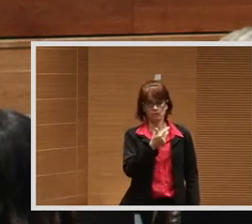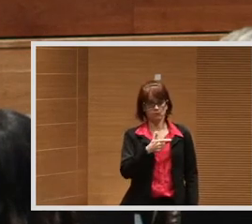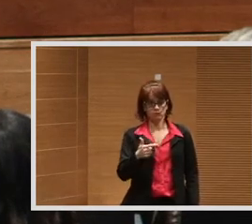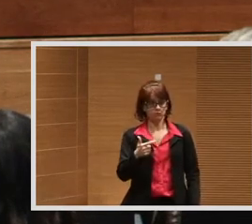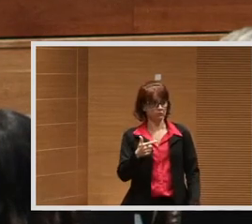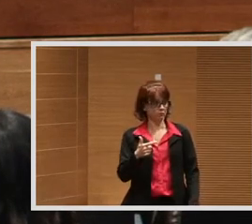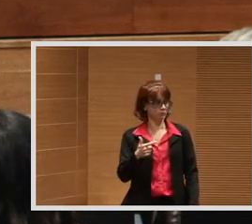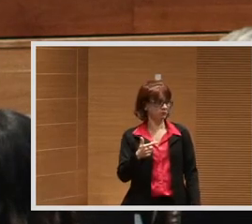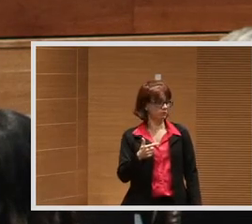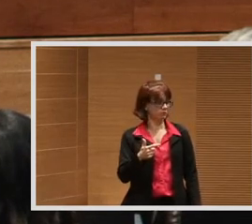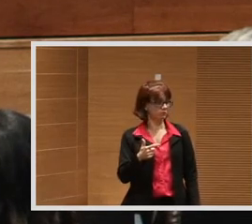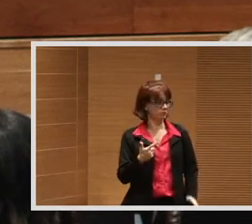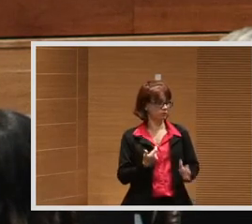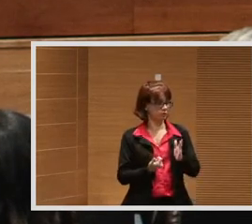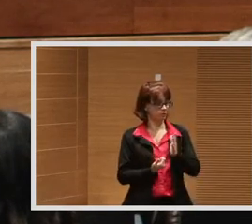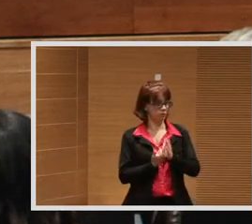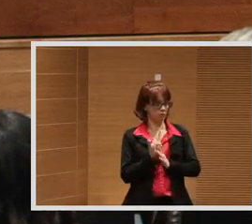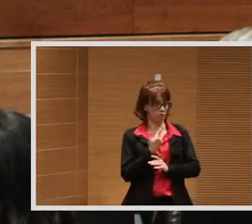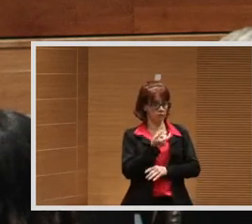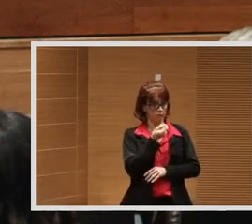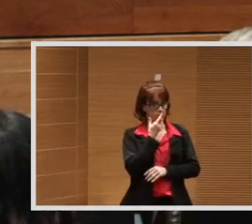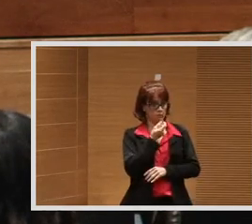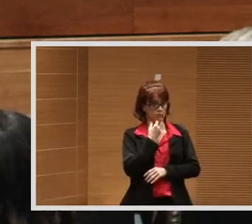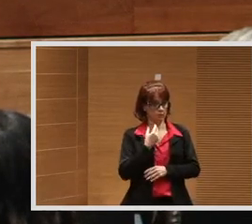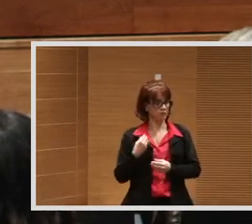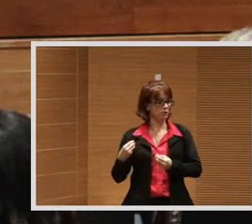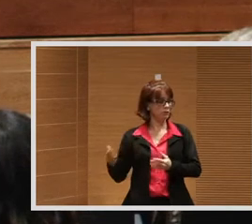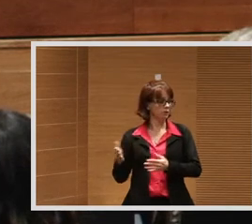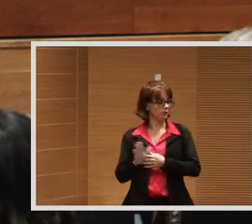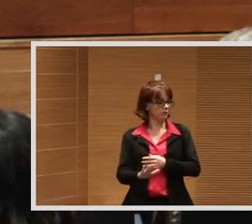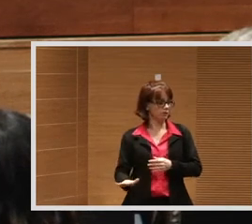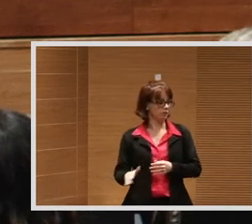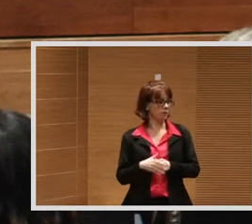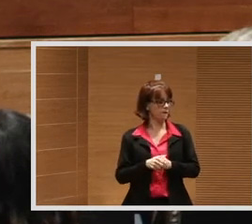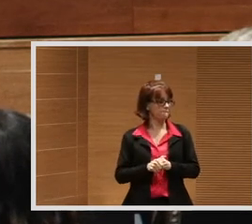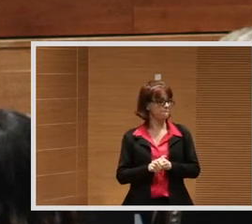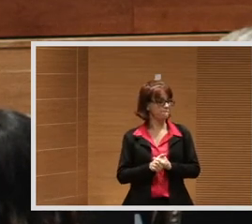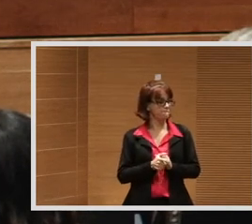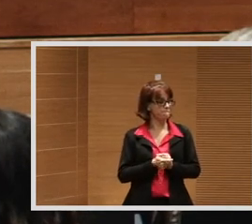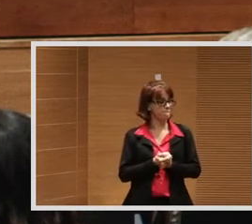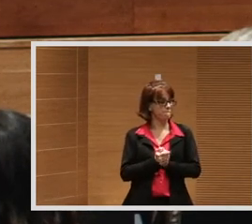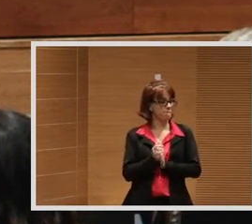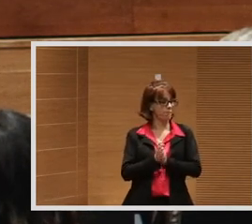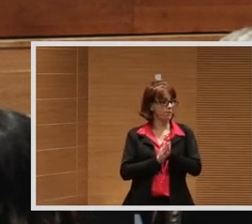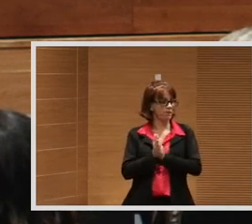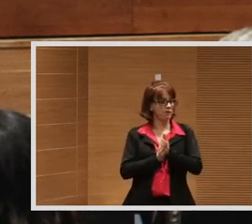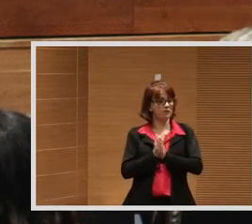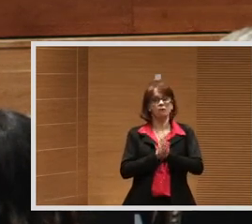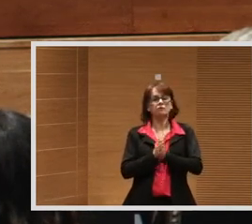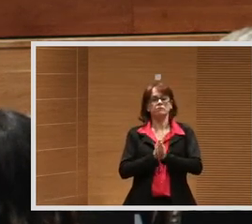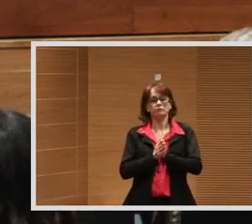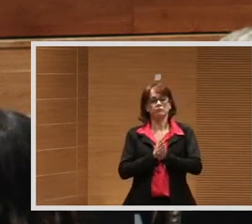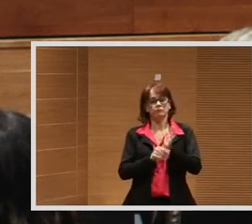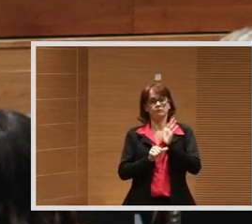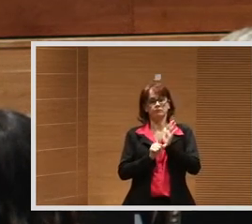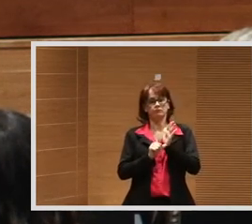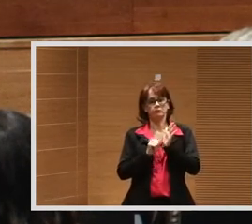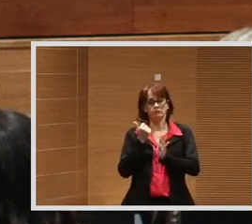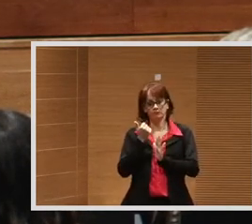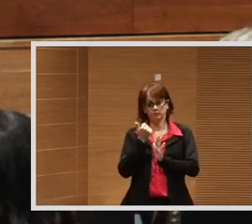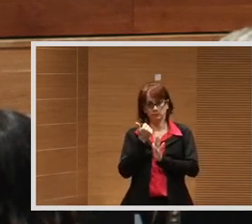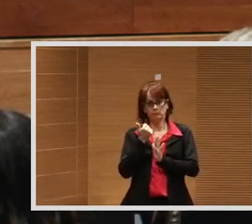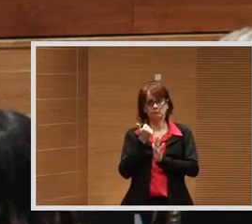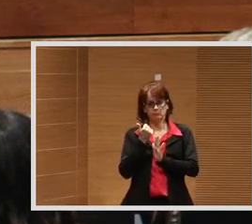comprado o remédio para oferecer para a criança. E, já na primeira consulta com os pais,